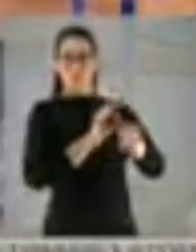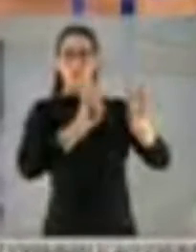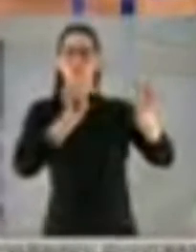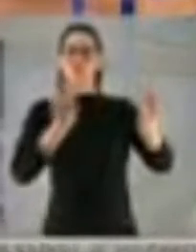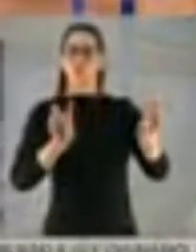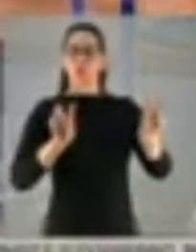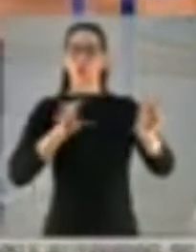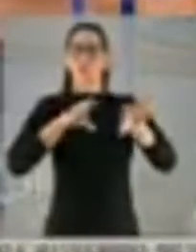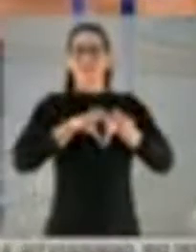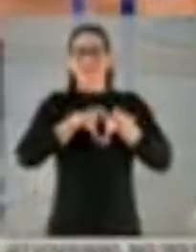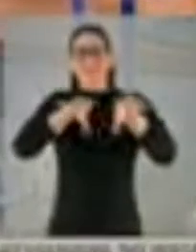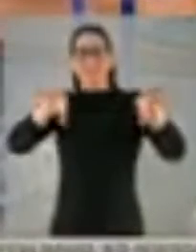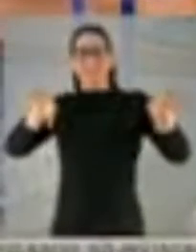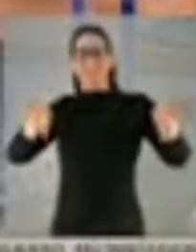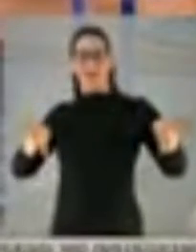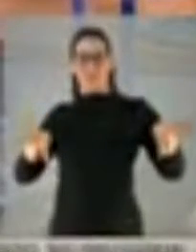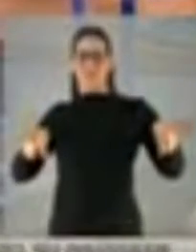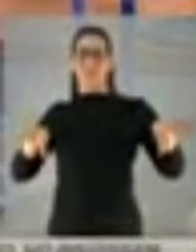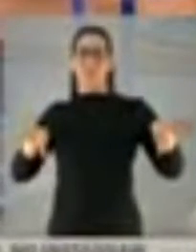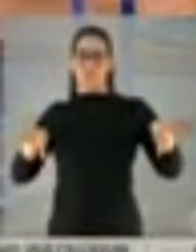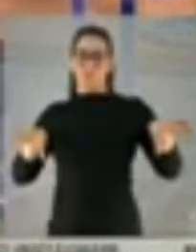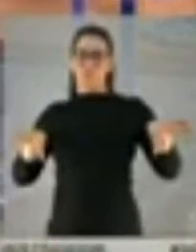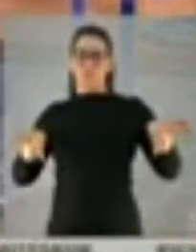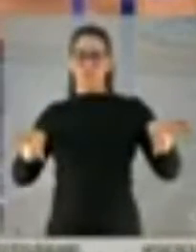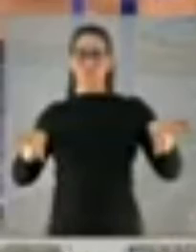da separação de poderes.